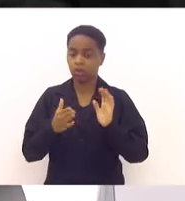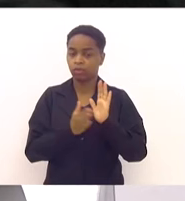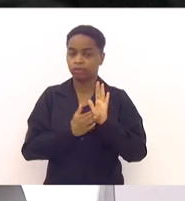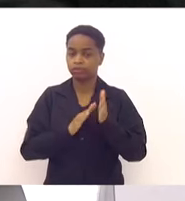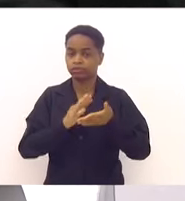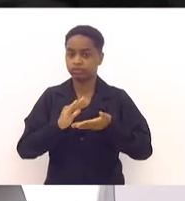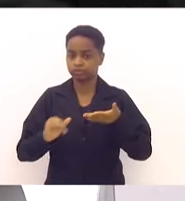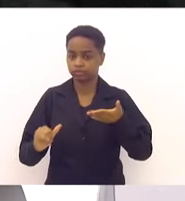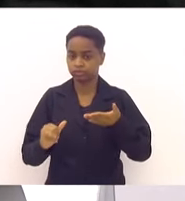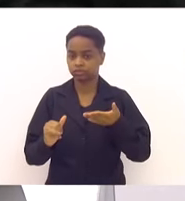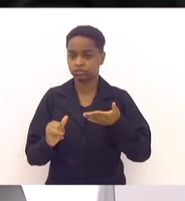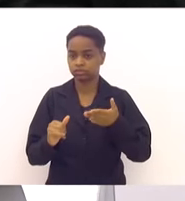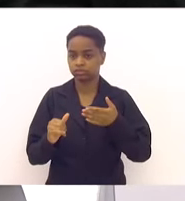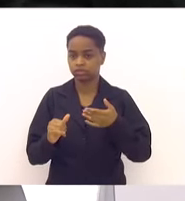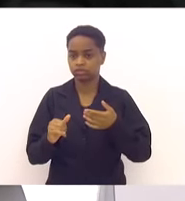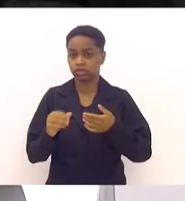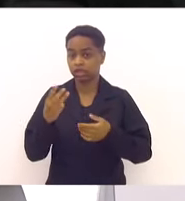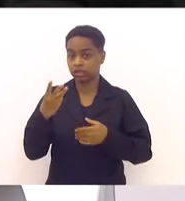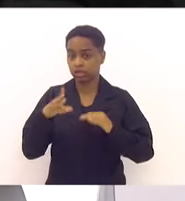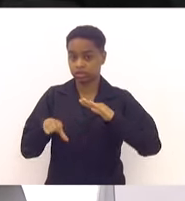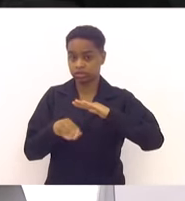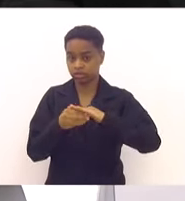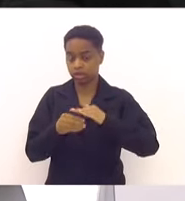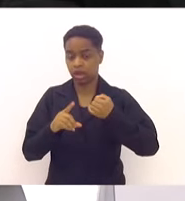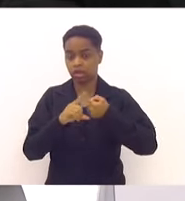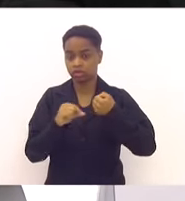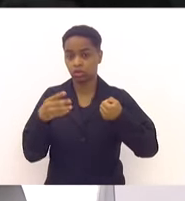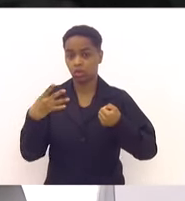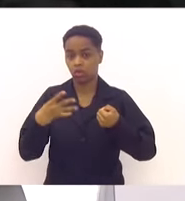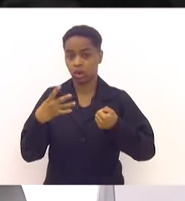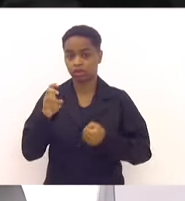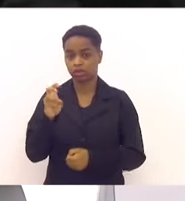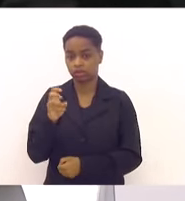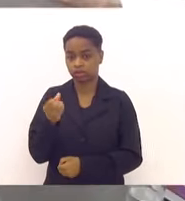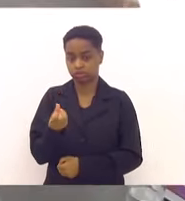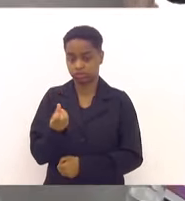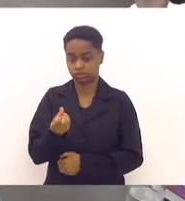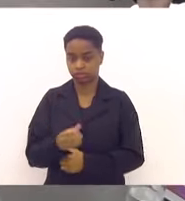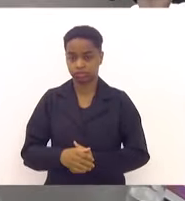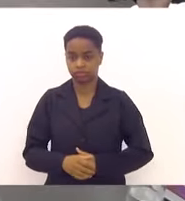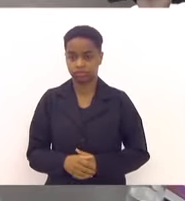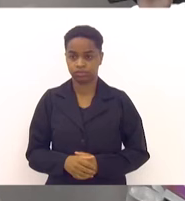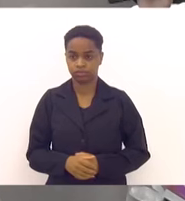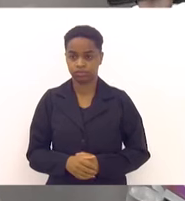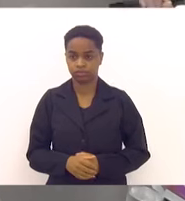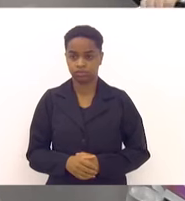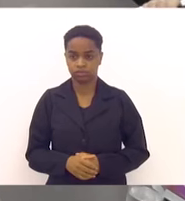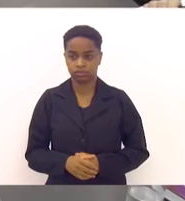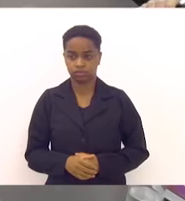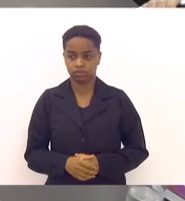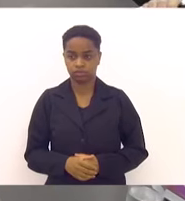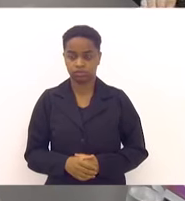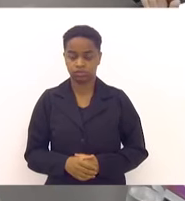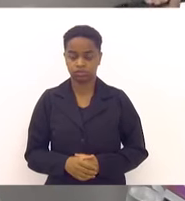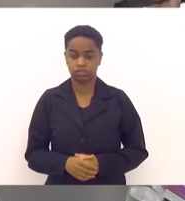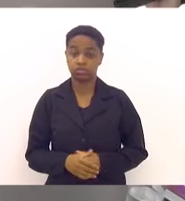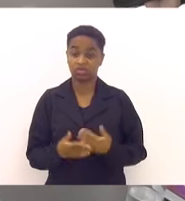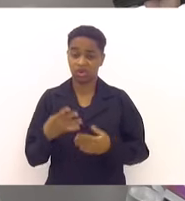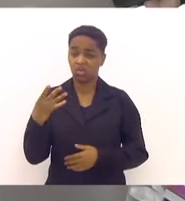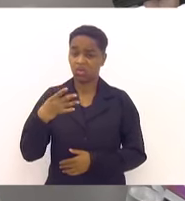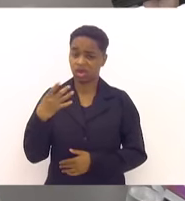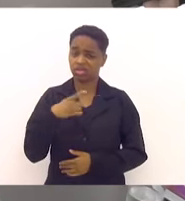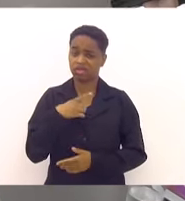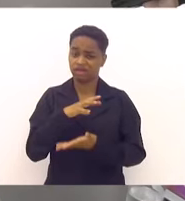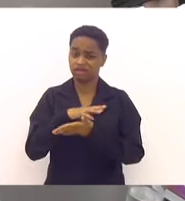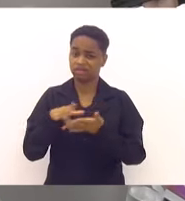de três emendas, dos artigos 4º, 5º e 6º. Isso que eu ia dizer. O 4º tem várias